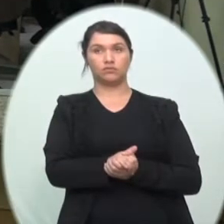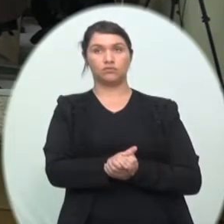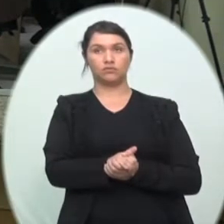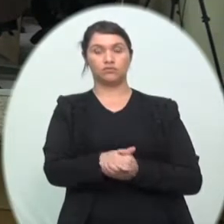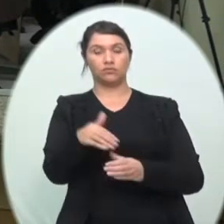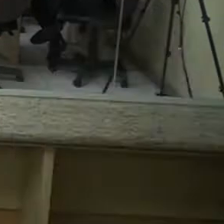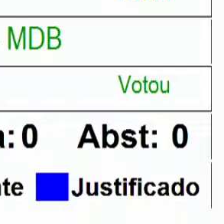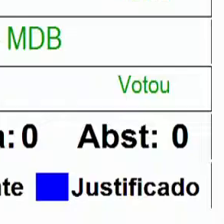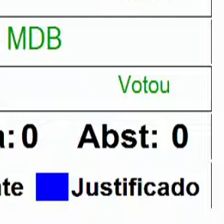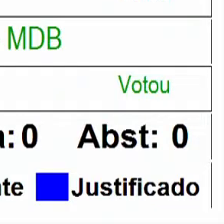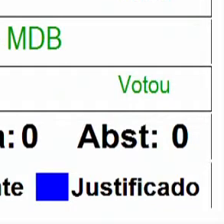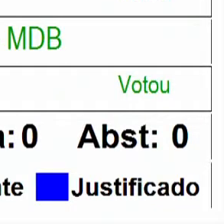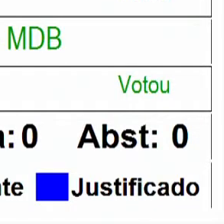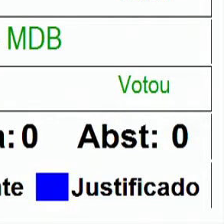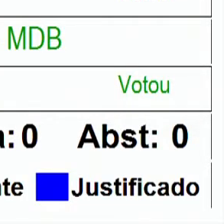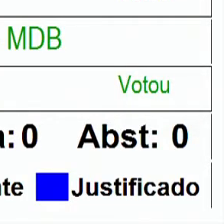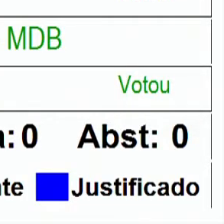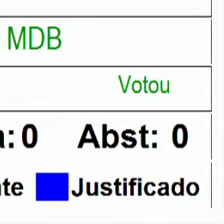Votação liberada.